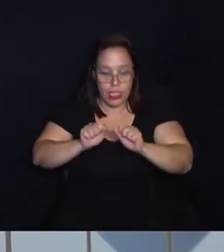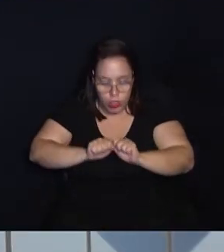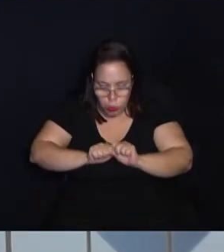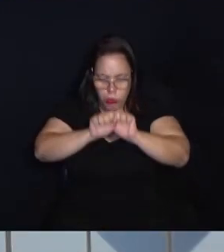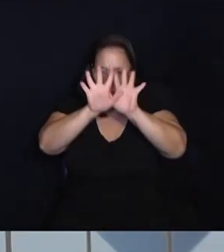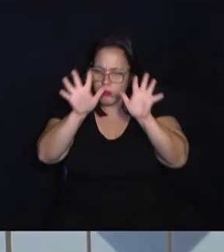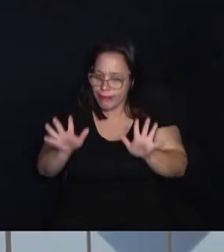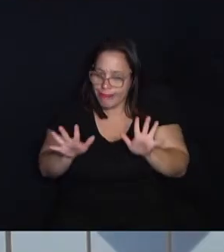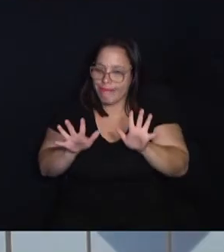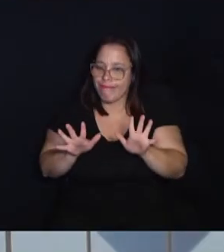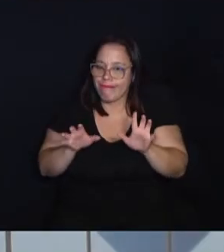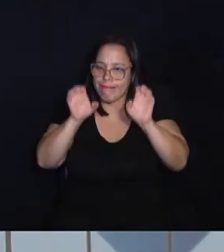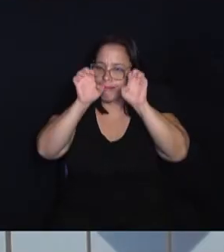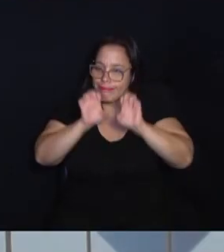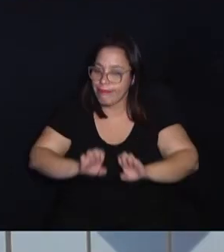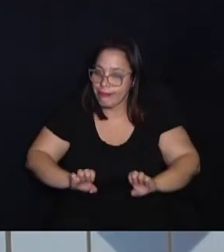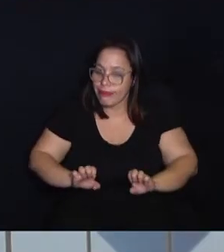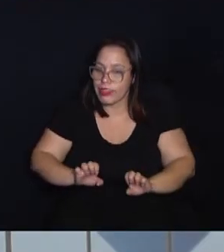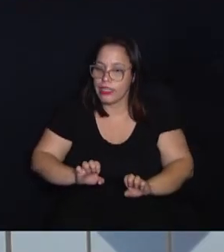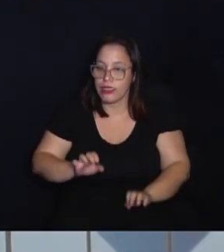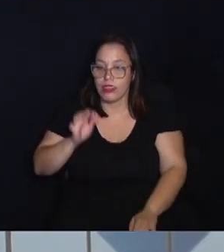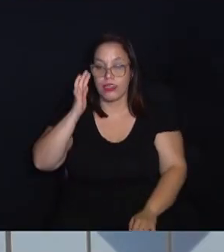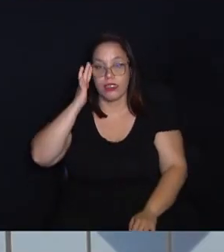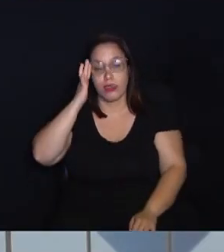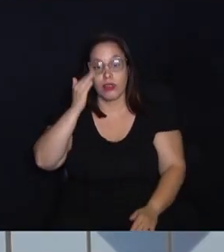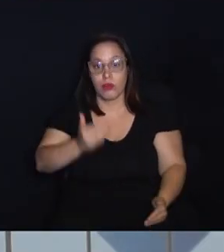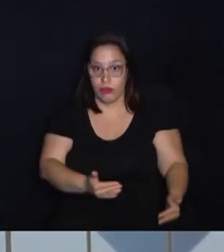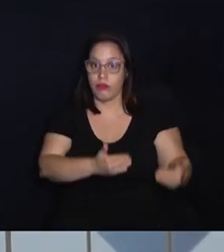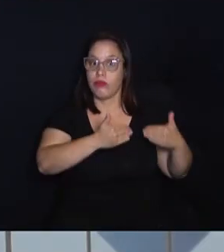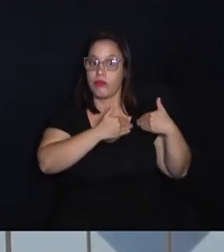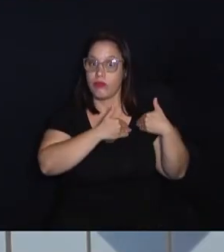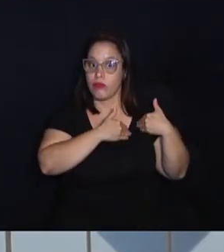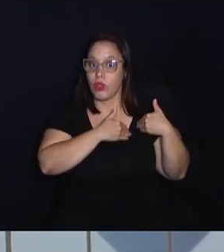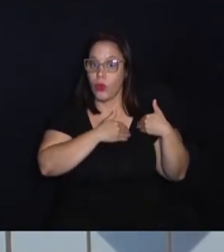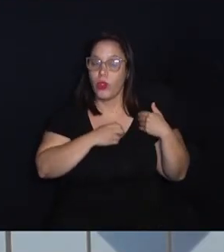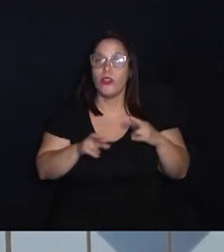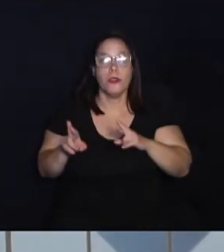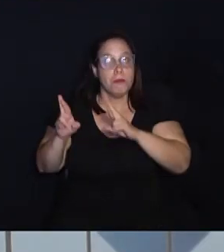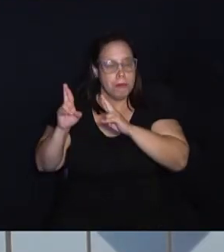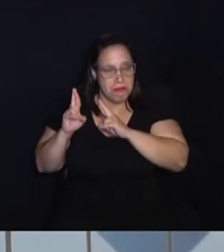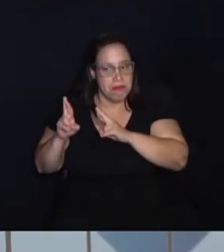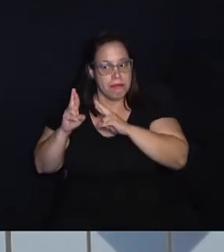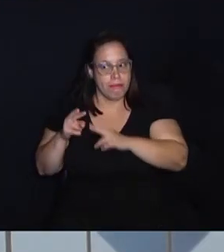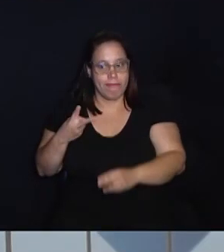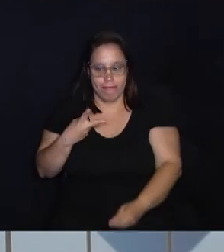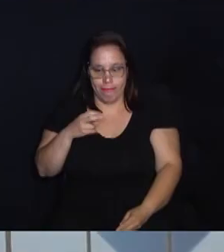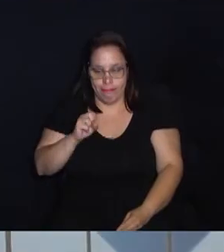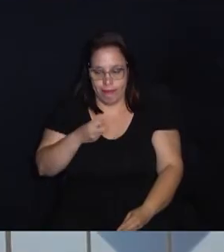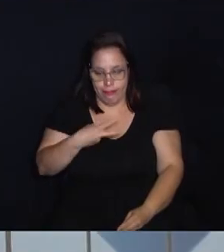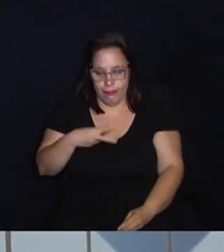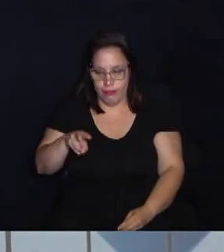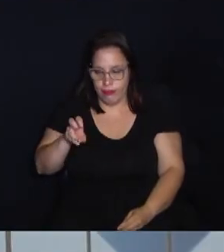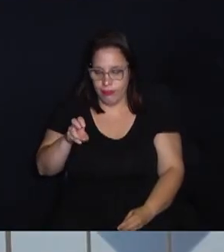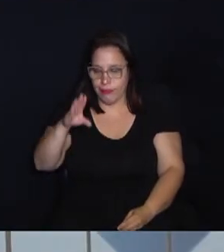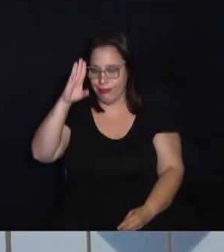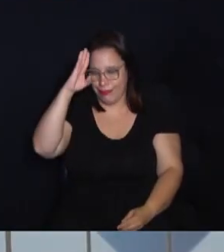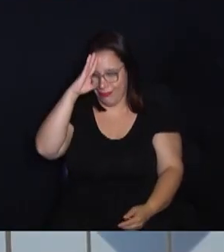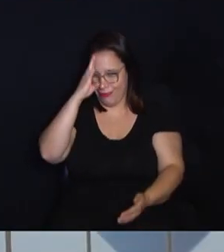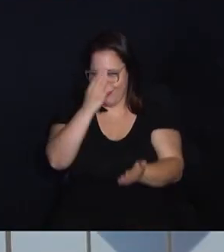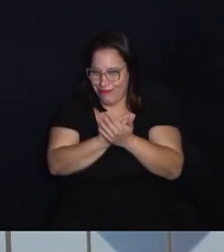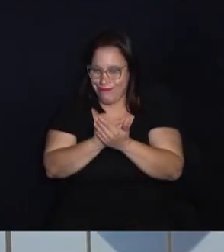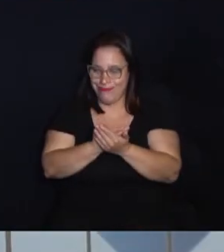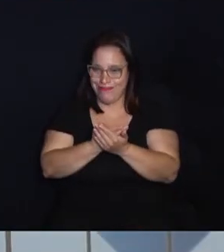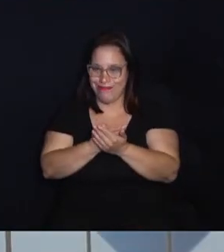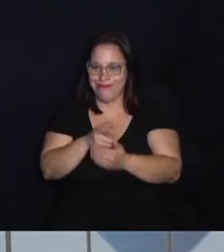transparência, muita ética, com senso de responsabilidade. Eu estou otimista com relação a 2025, tenho certeza que a Câmara vai